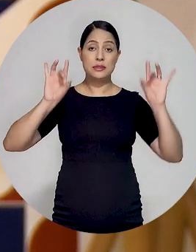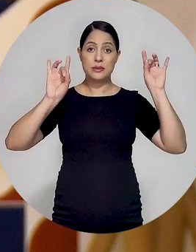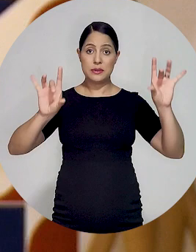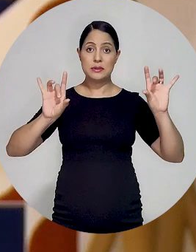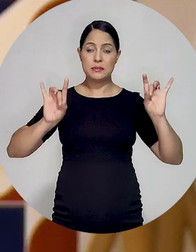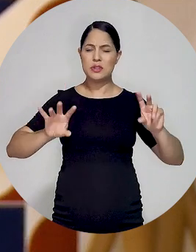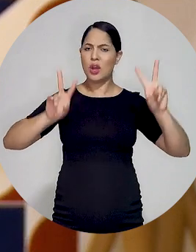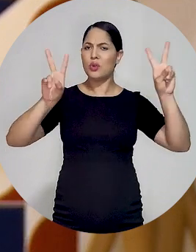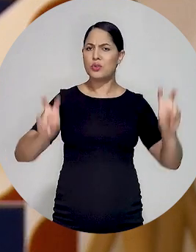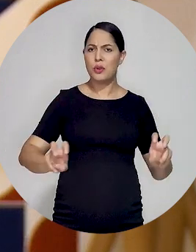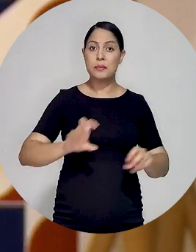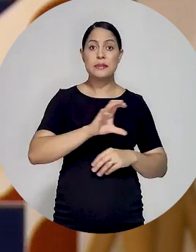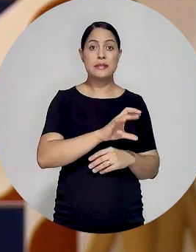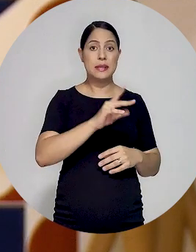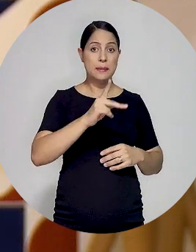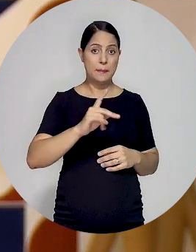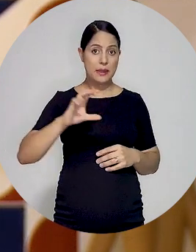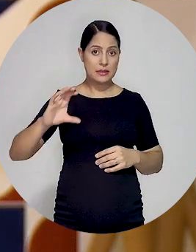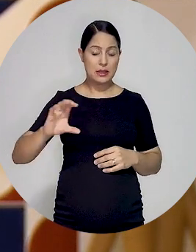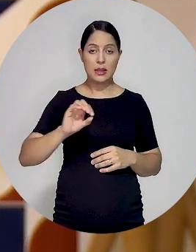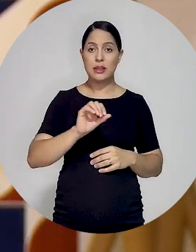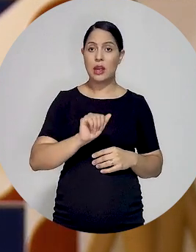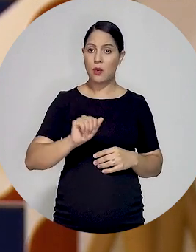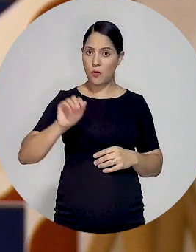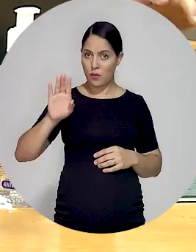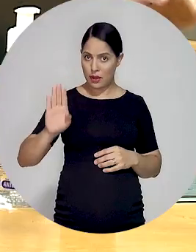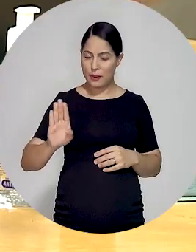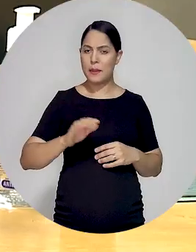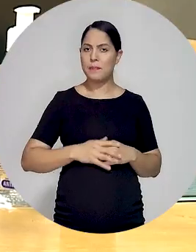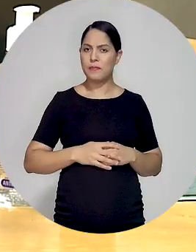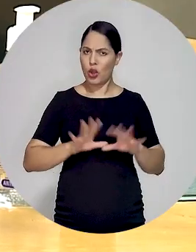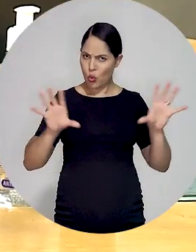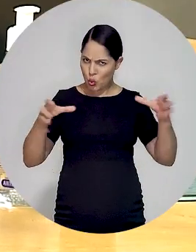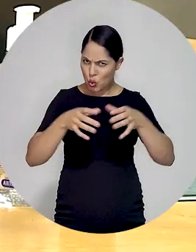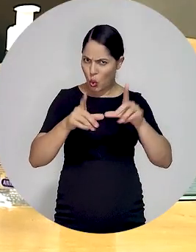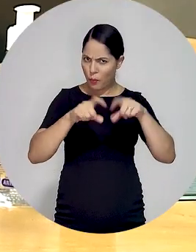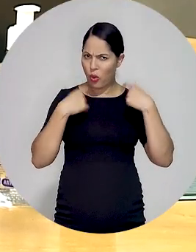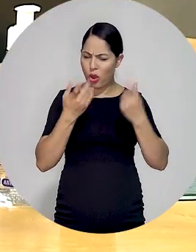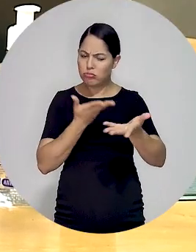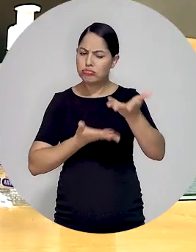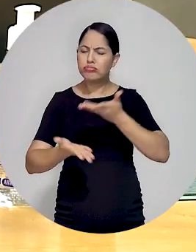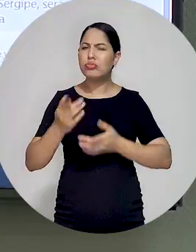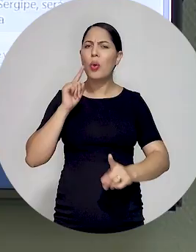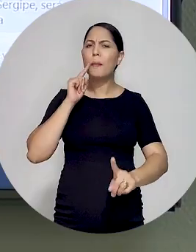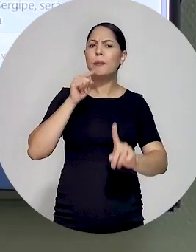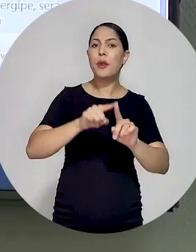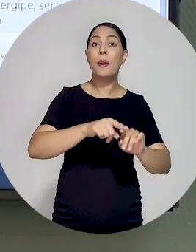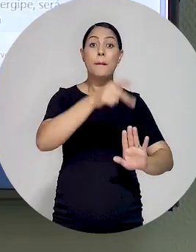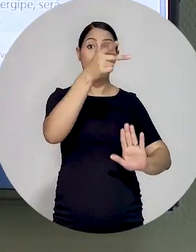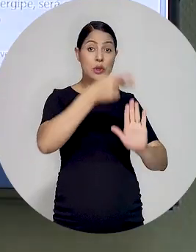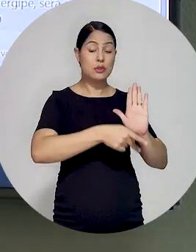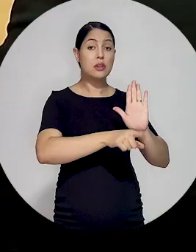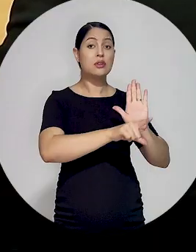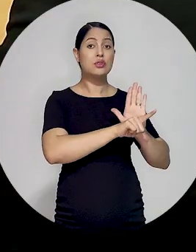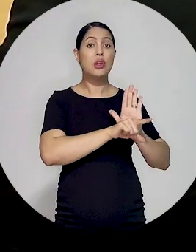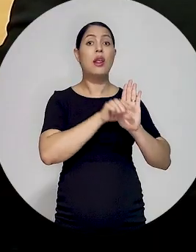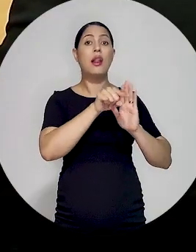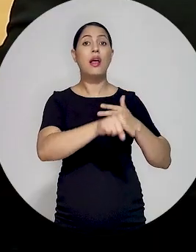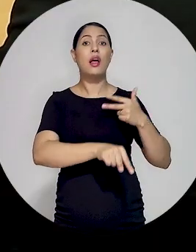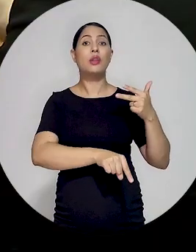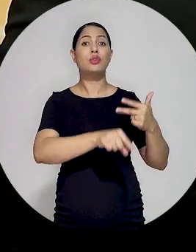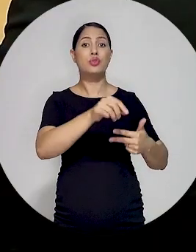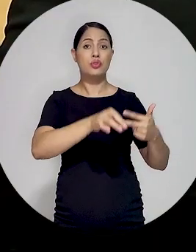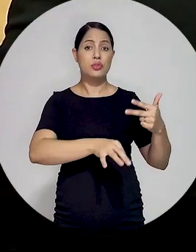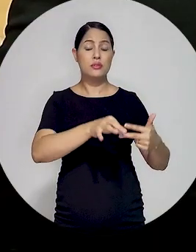A Comissão Especial do Código de Processo Civil da OAB Nacional se reuniu para analisar projetos legislativos e em trâmite